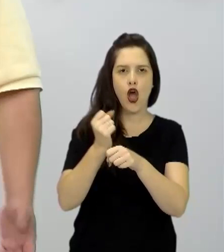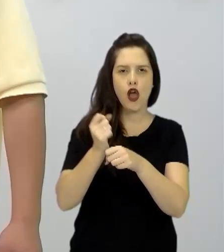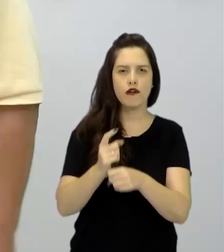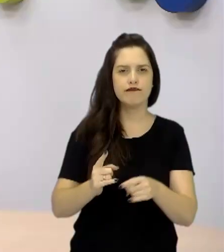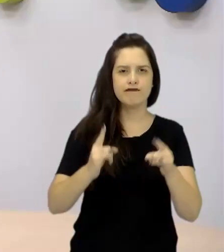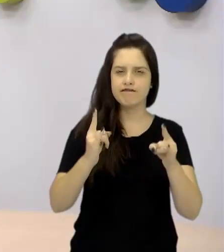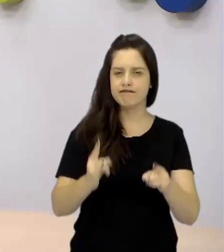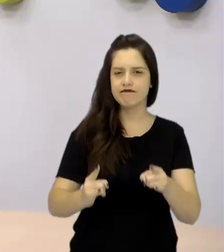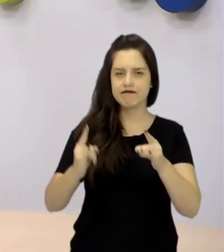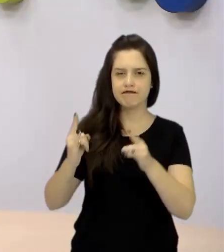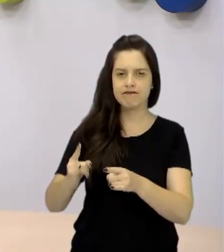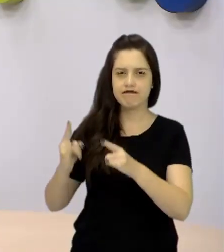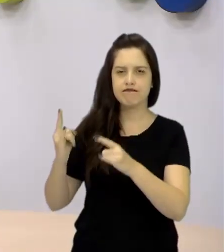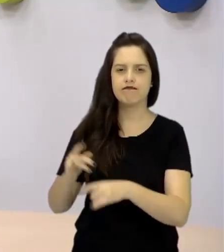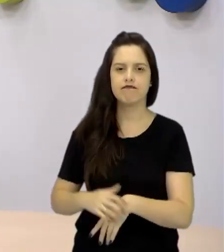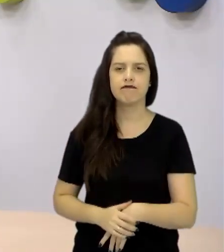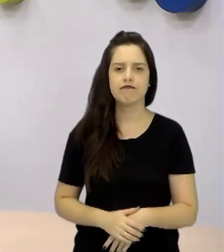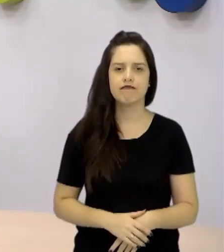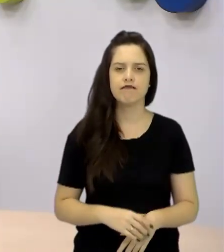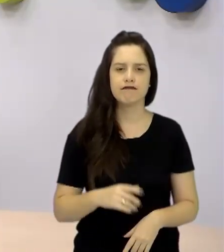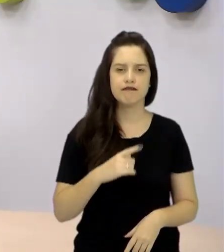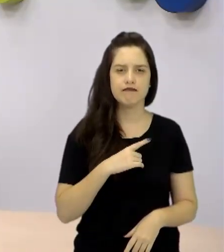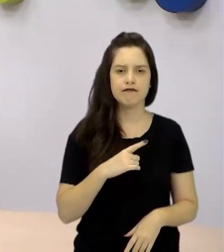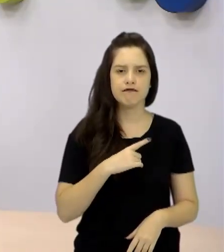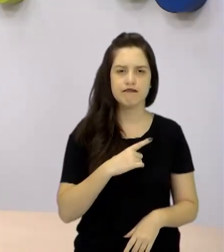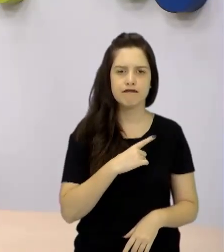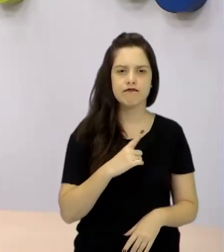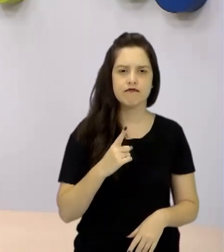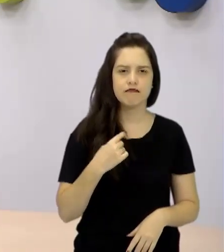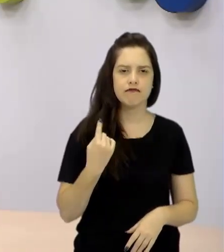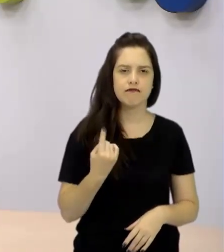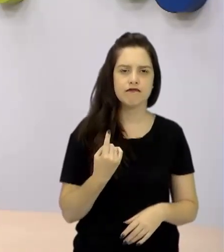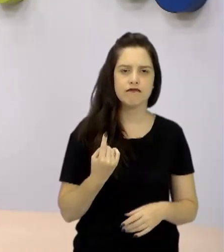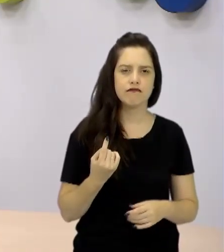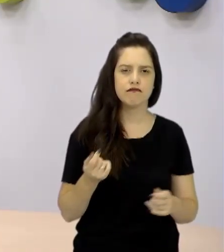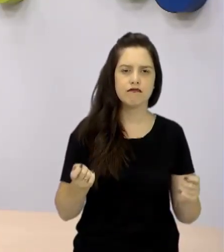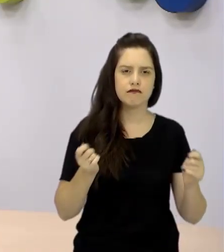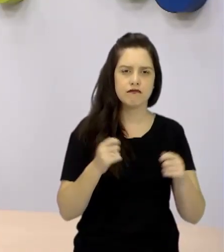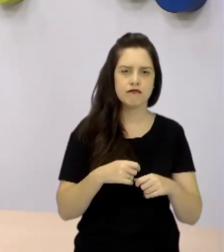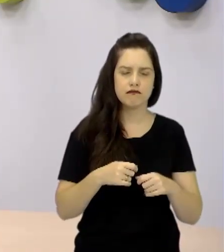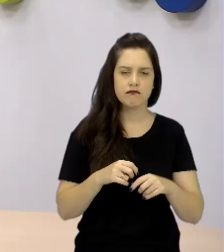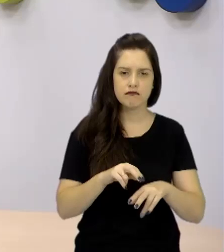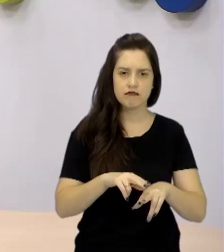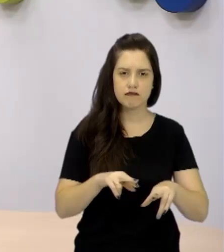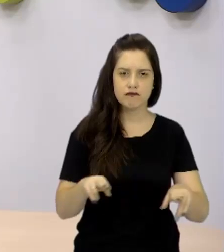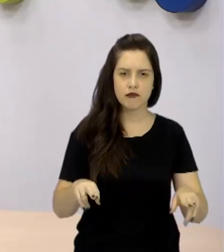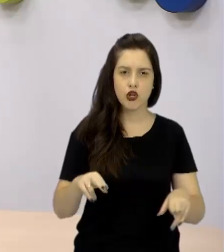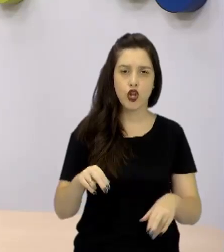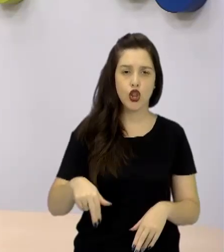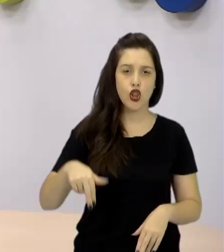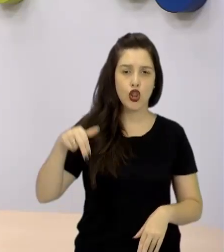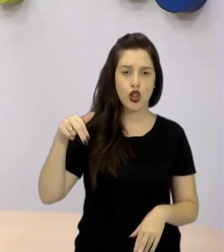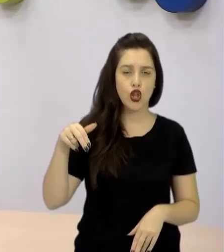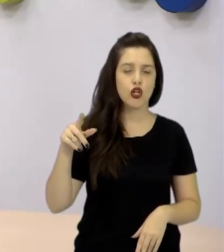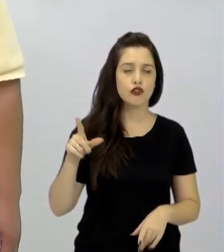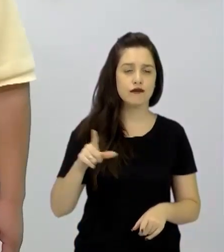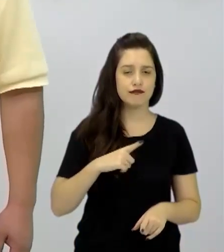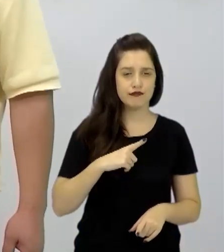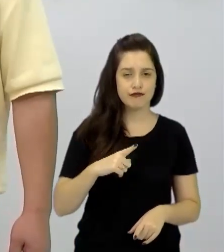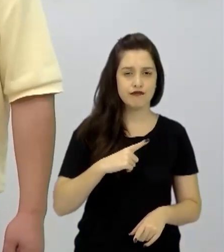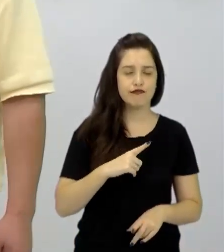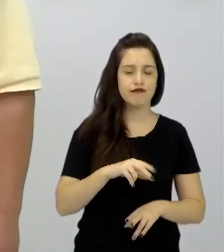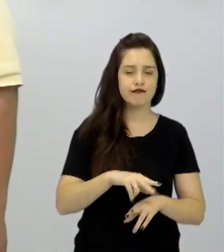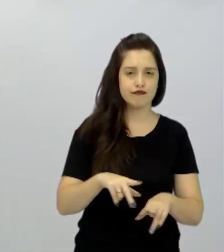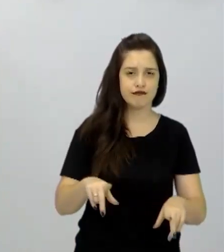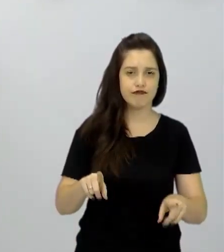por curiosidade, eu vou procurar aqui uma densidade populacional da nossa cidade, lá da região norte. Aí eu falo para você. Tá ok,